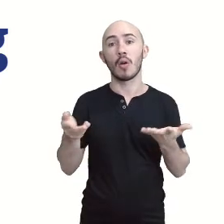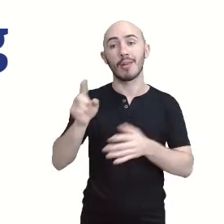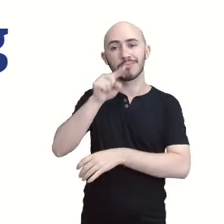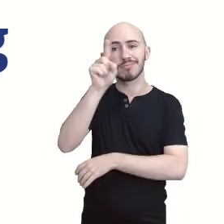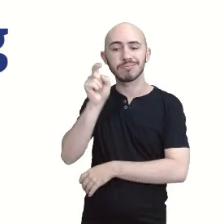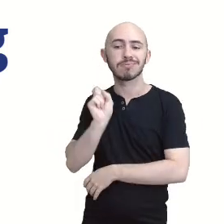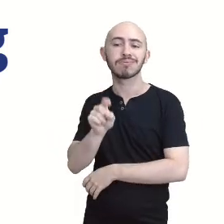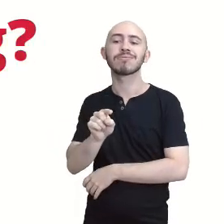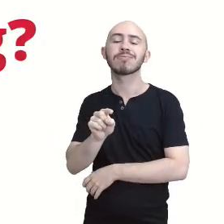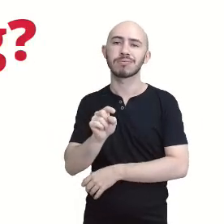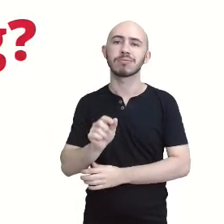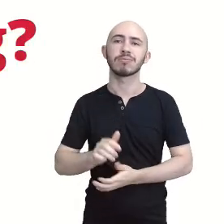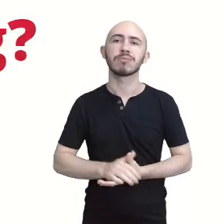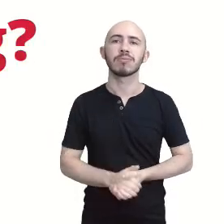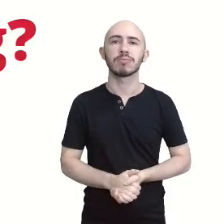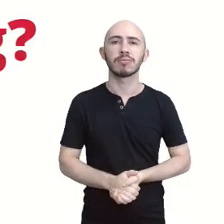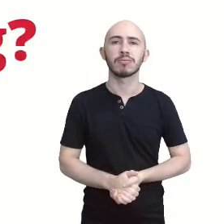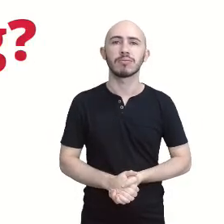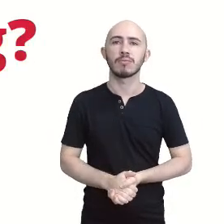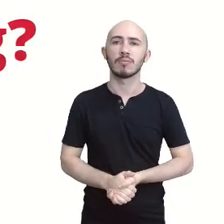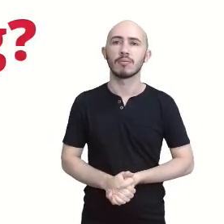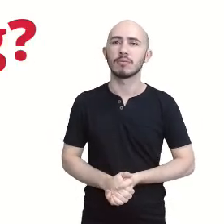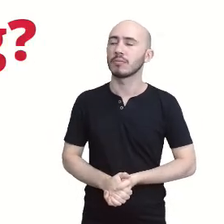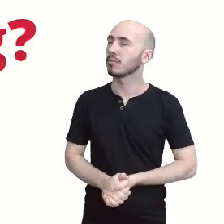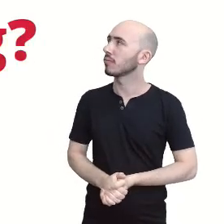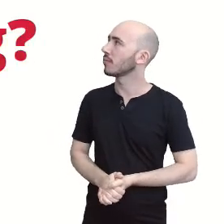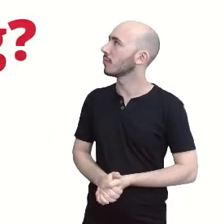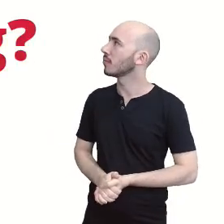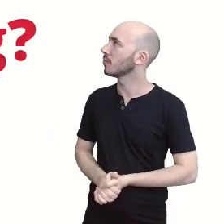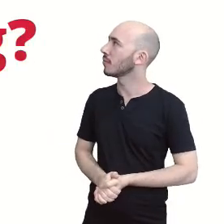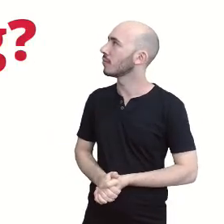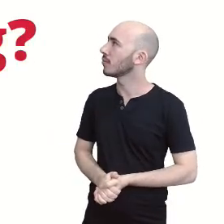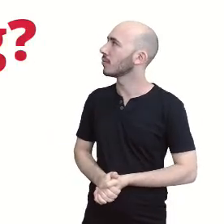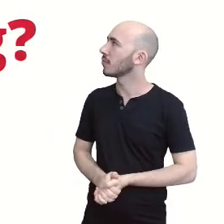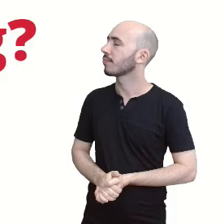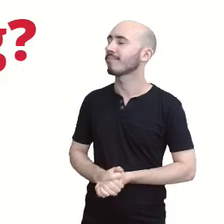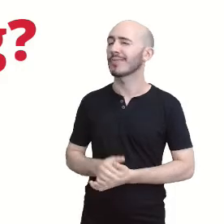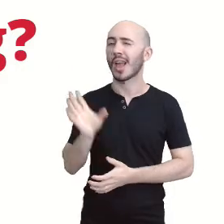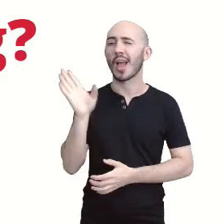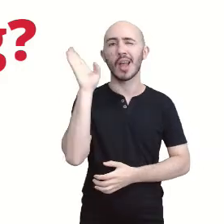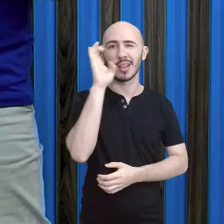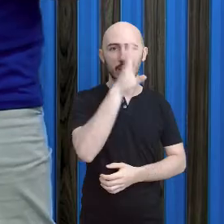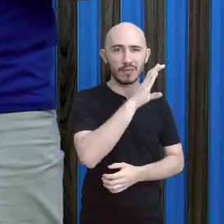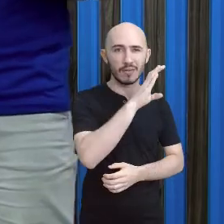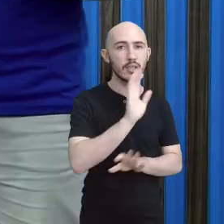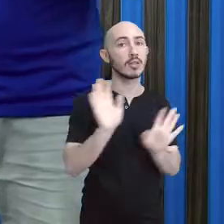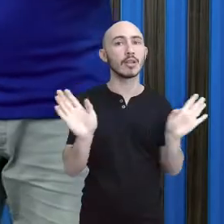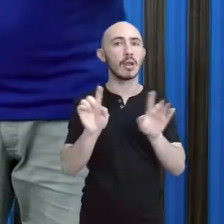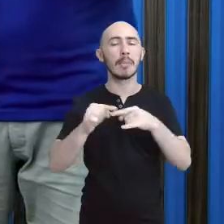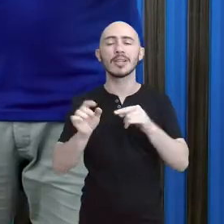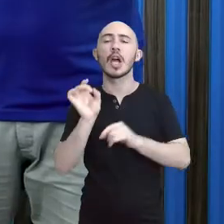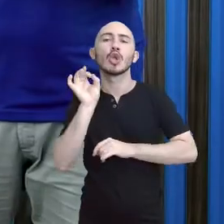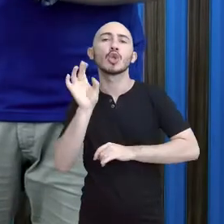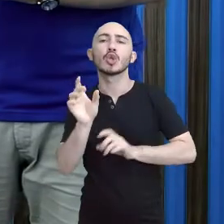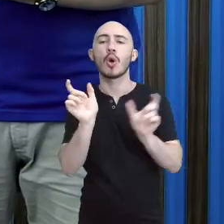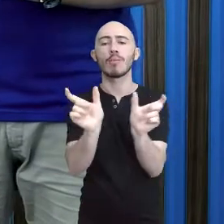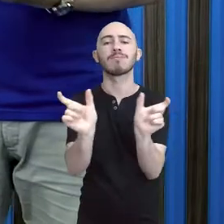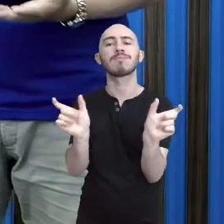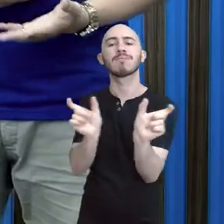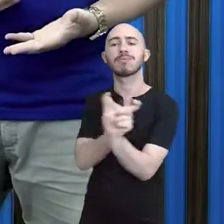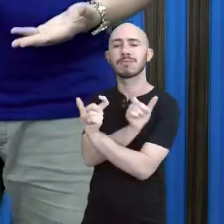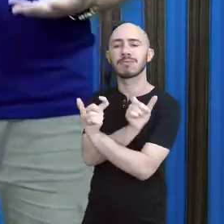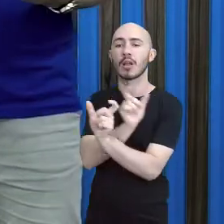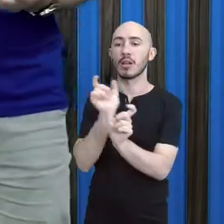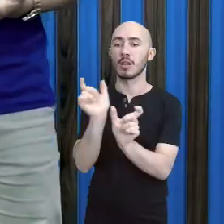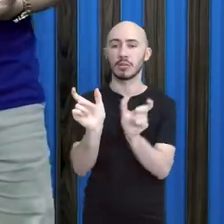certo? They are relaxing. Are they relaxing? É complicado? Não, só faz mudar o pronome de lugar com o verbo. Para